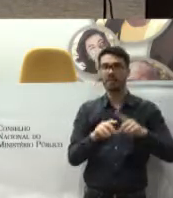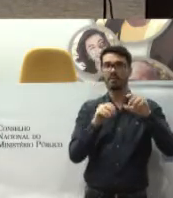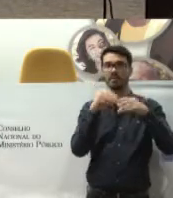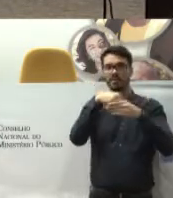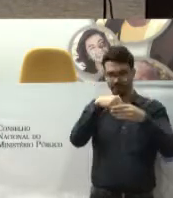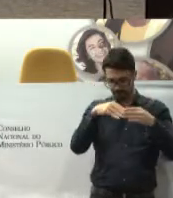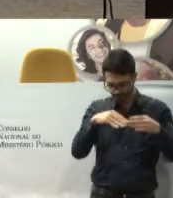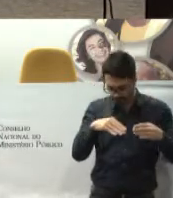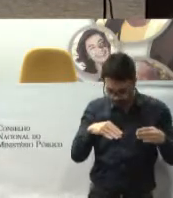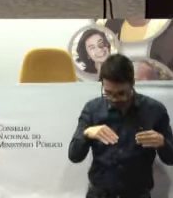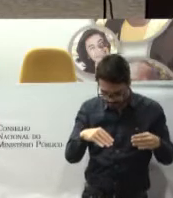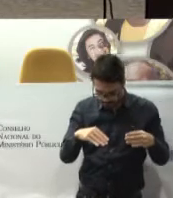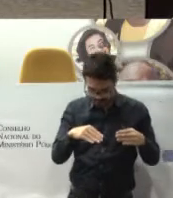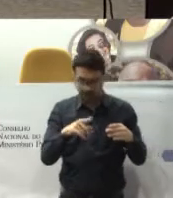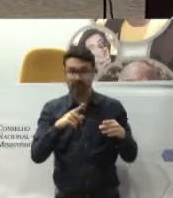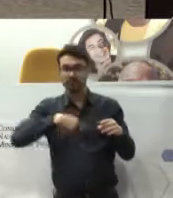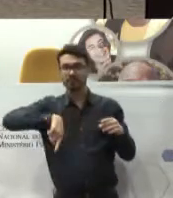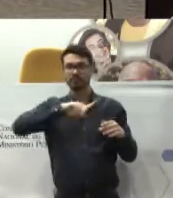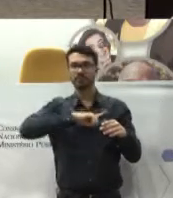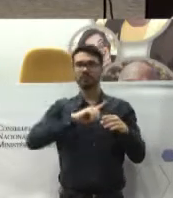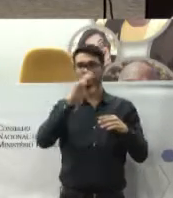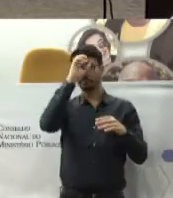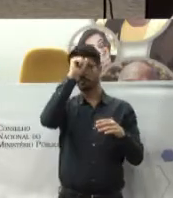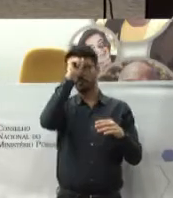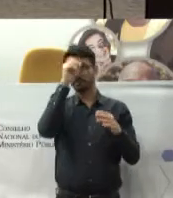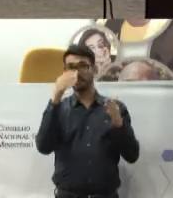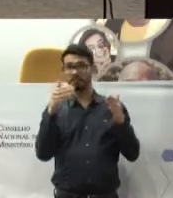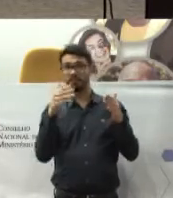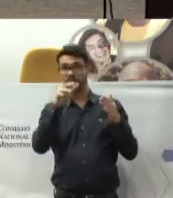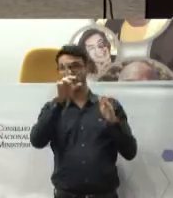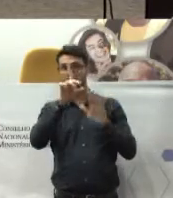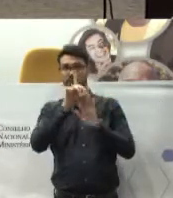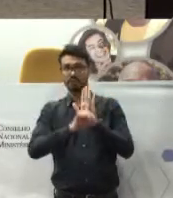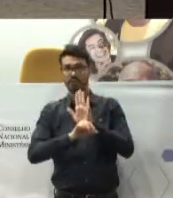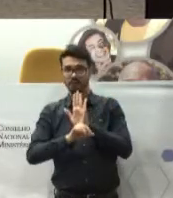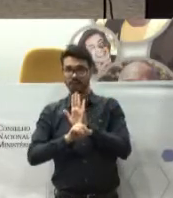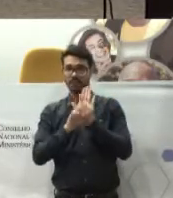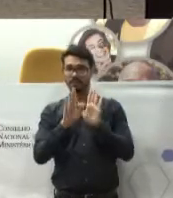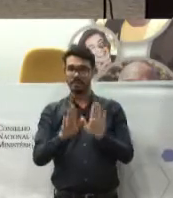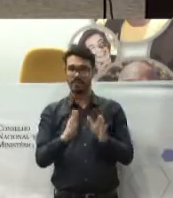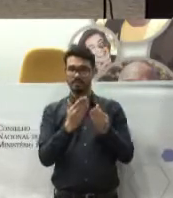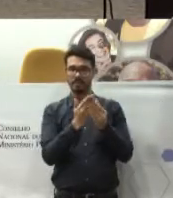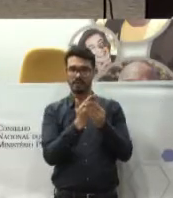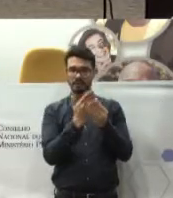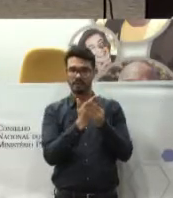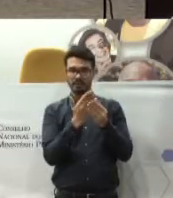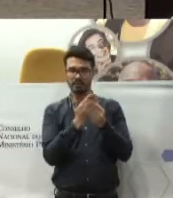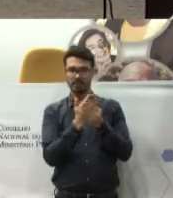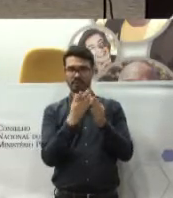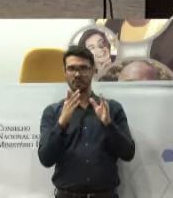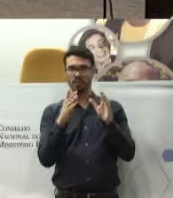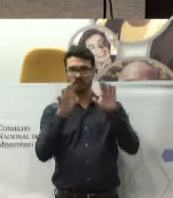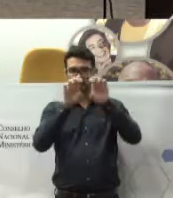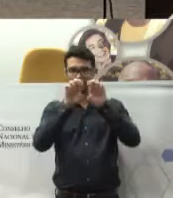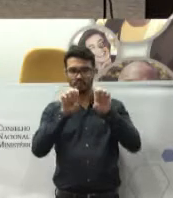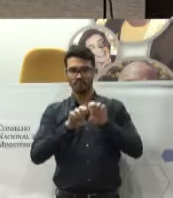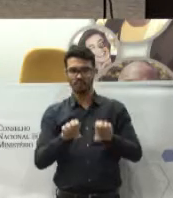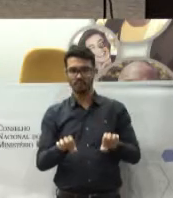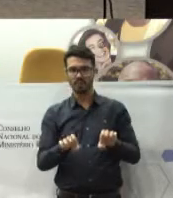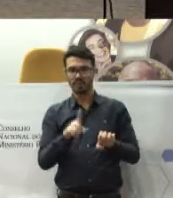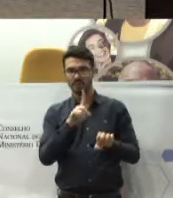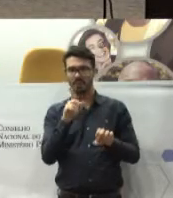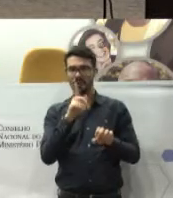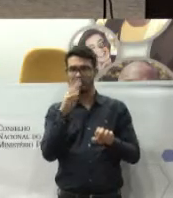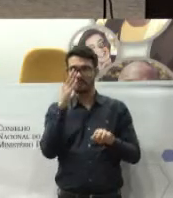jurídica. Nós aprendemos a aplicar o direito. E o que o processo estrutural faz não é aplicar